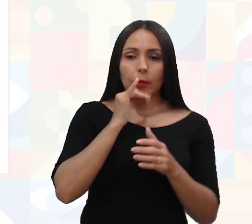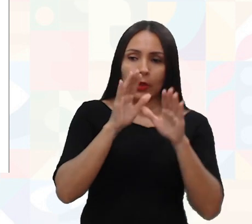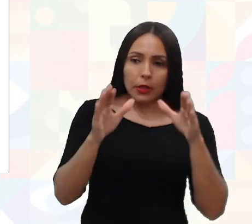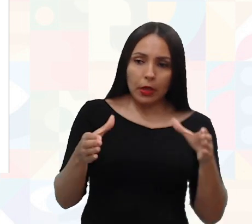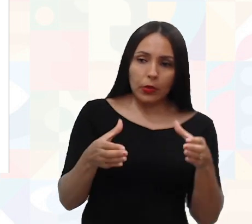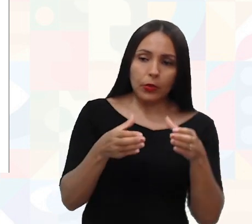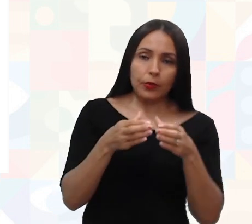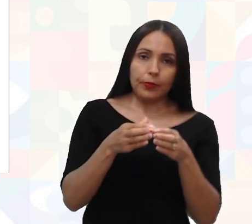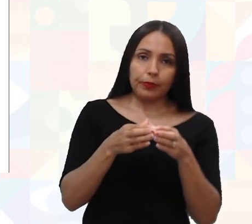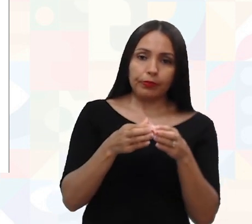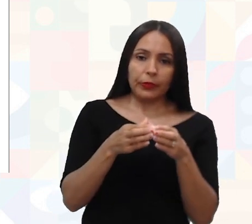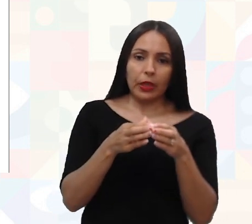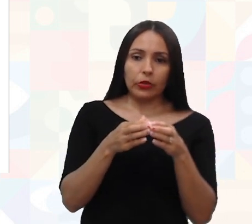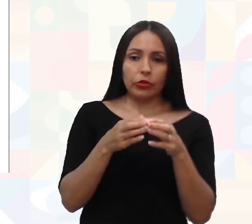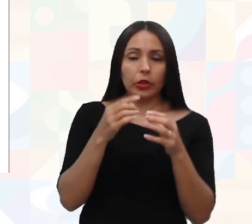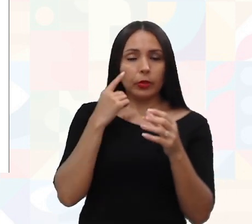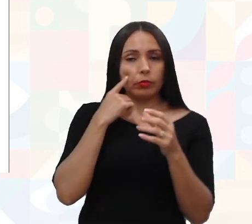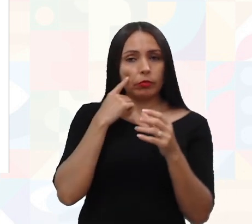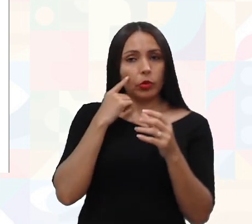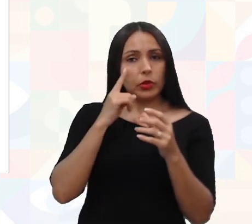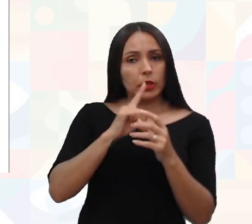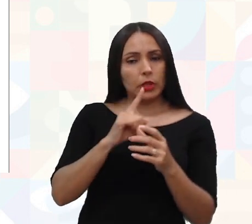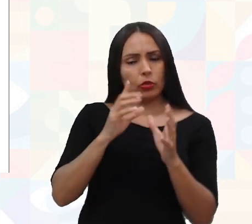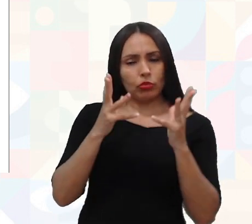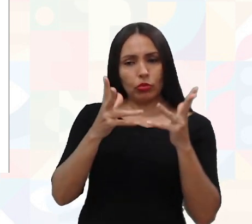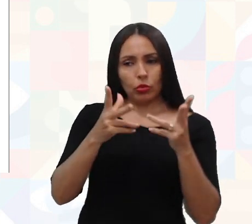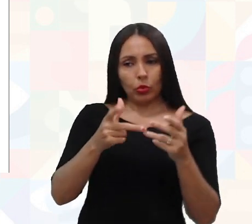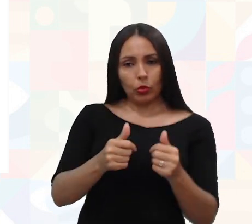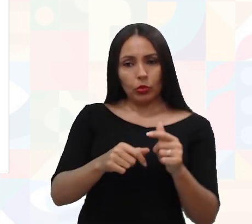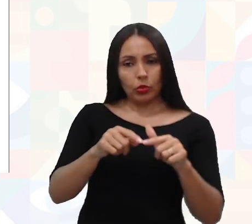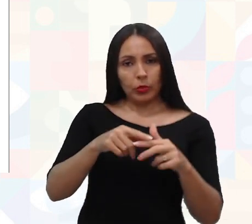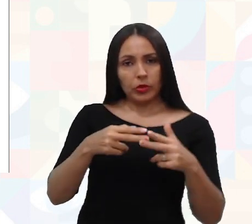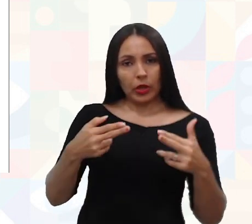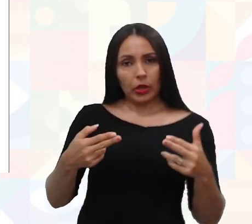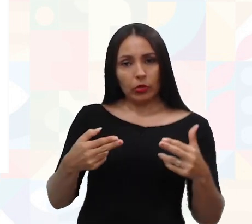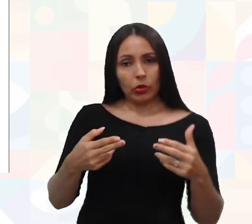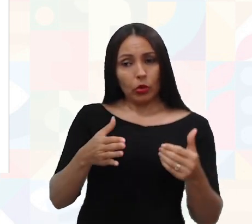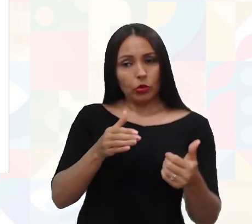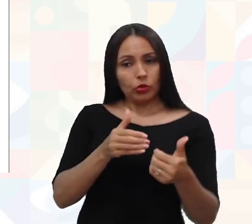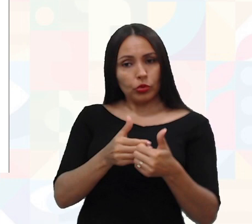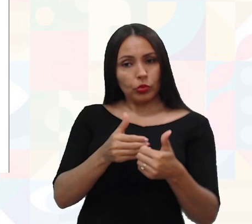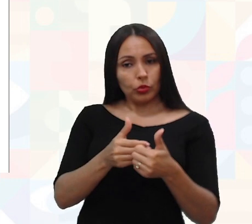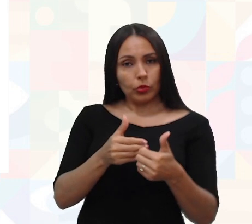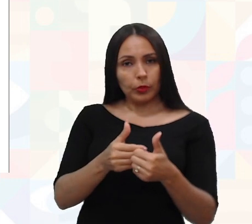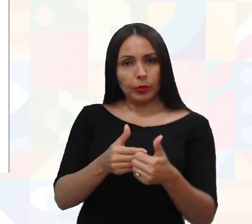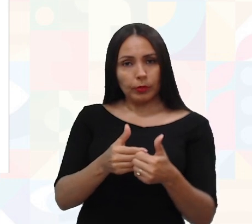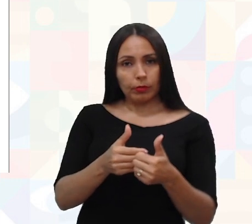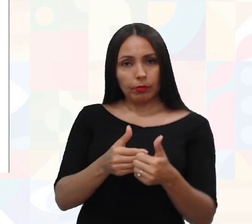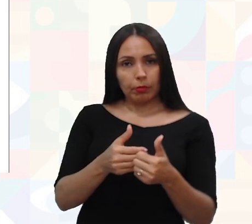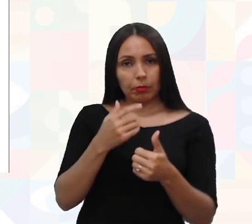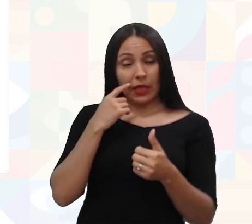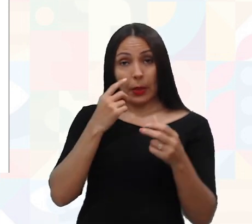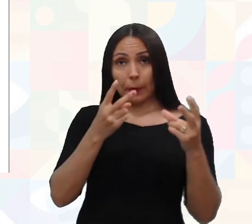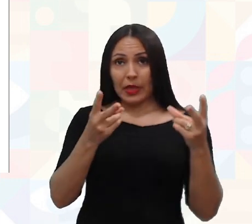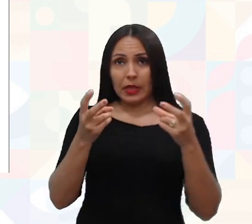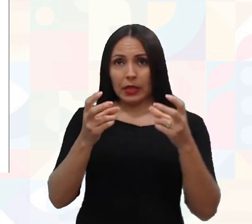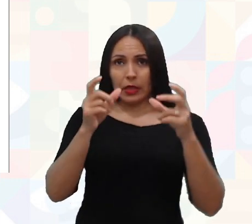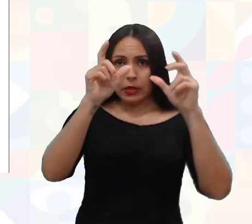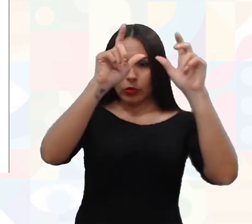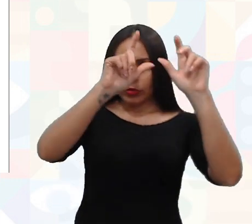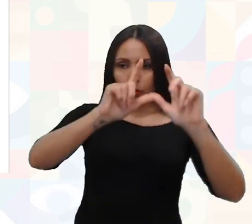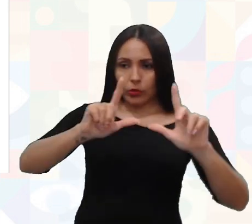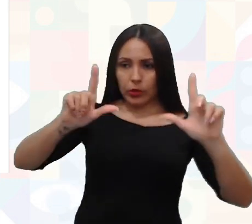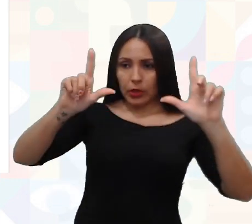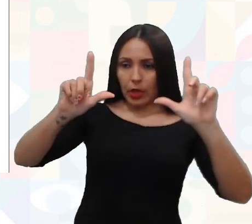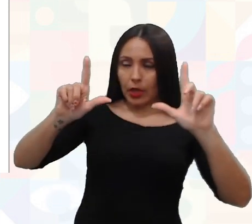a gente posiciona todos esses objetos juntos, né, para dar essa apresentação de unidade. Então